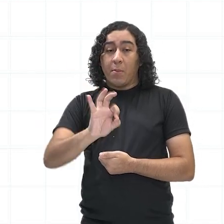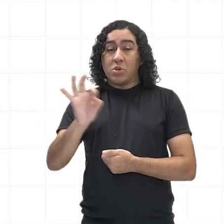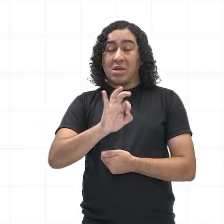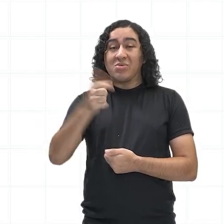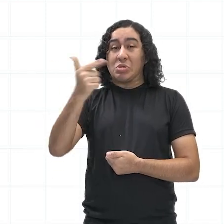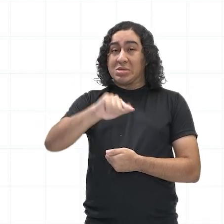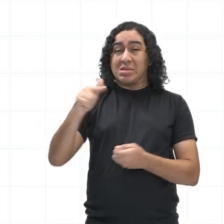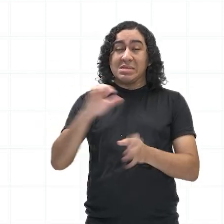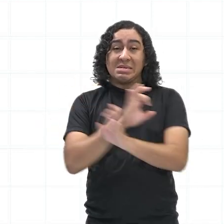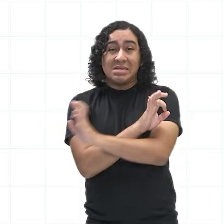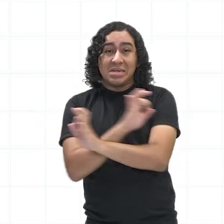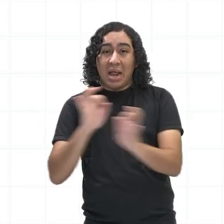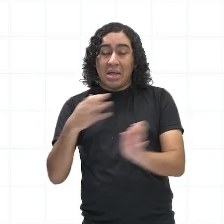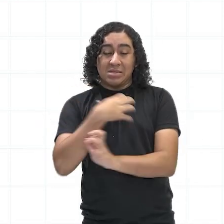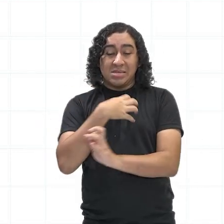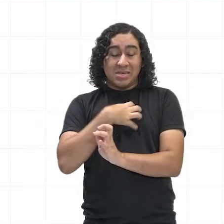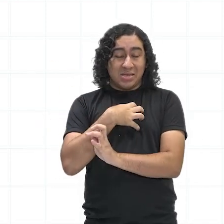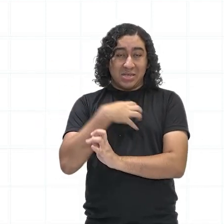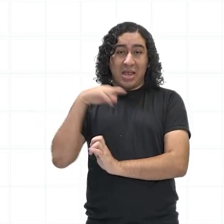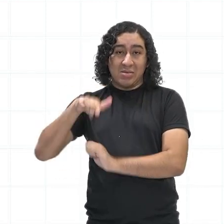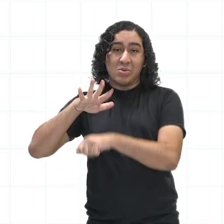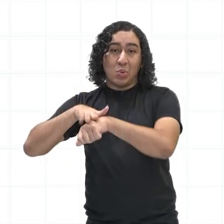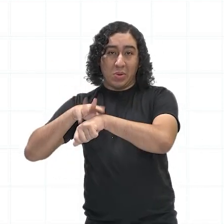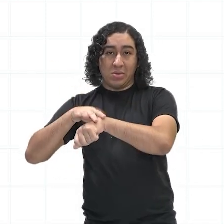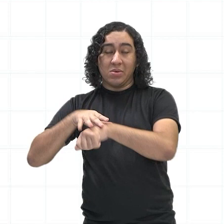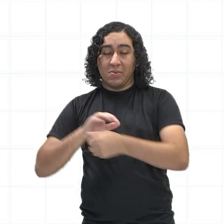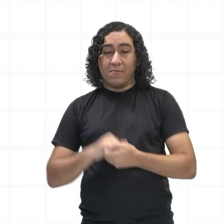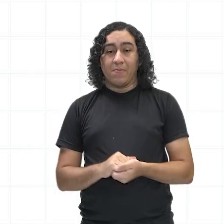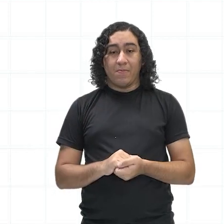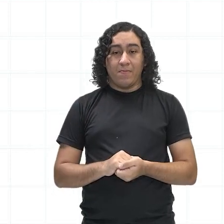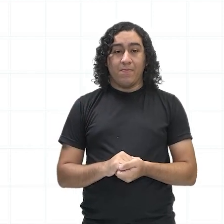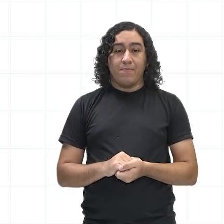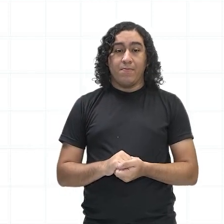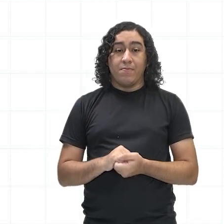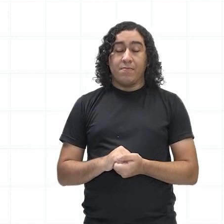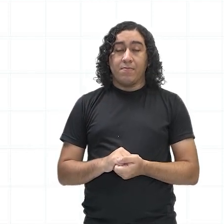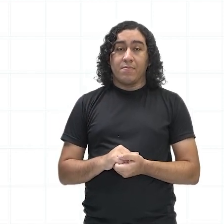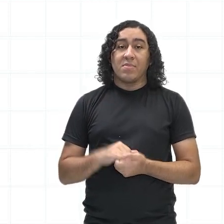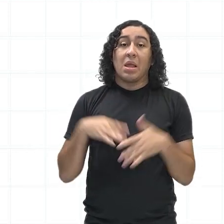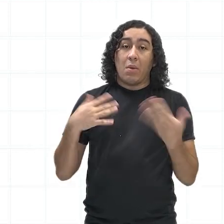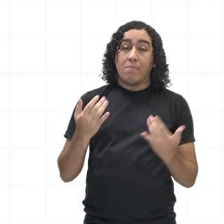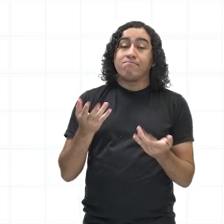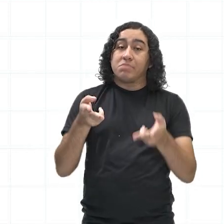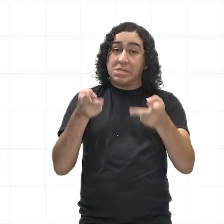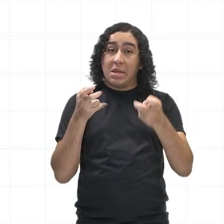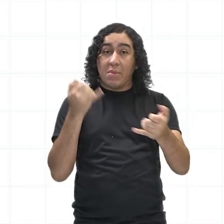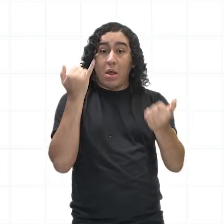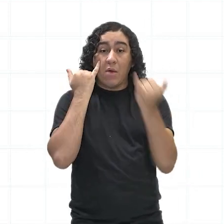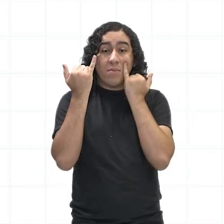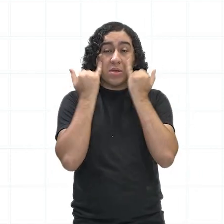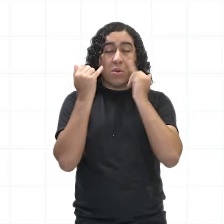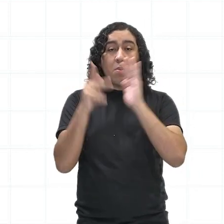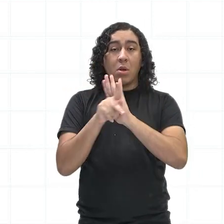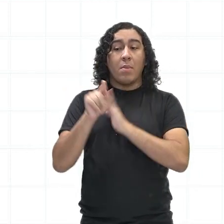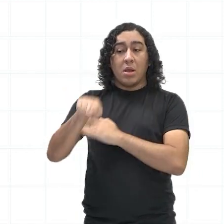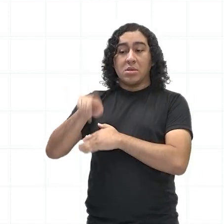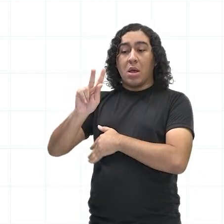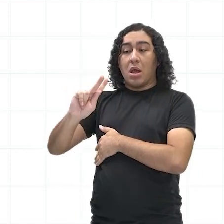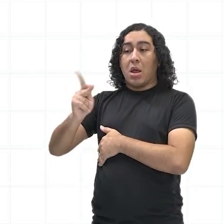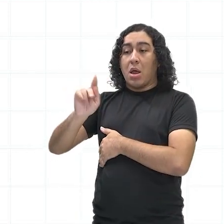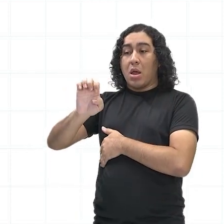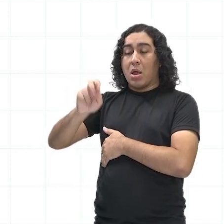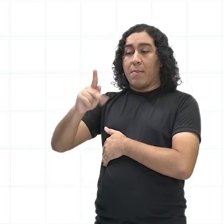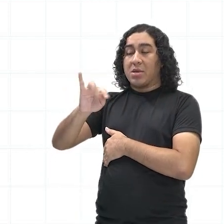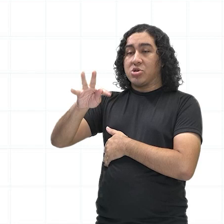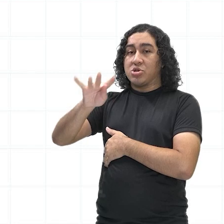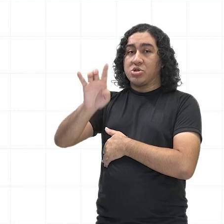qualquer manifestação, né? Como a gente está observando aí algumas informações sobre a hepatite C, né? A pessoa